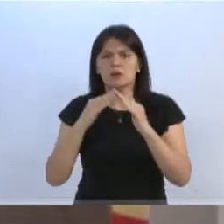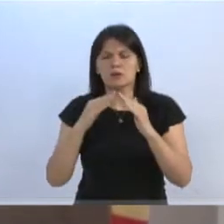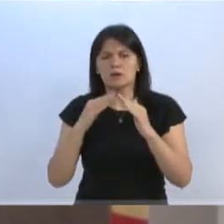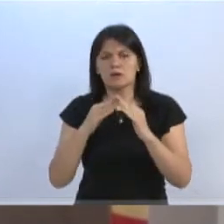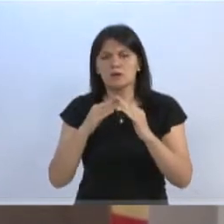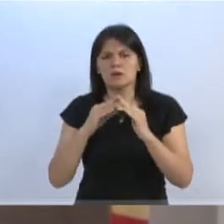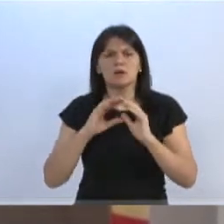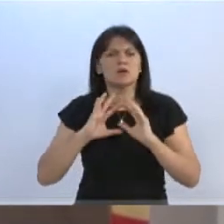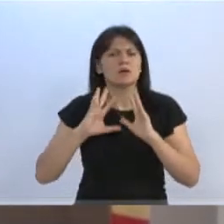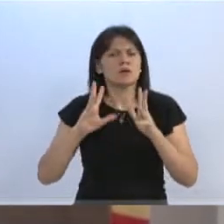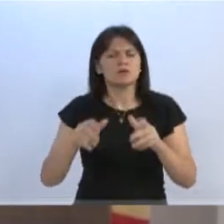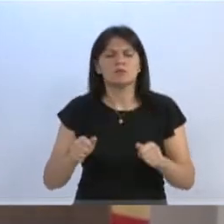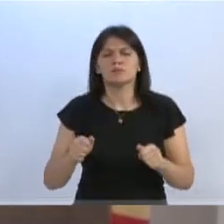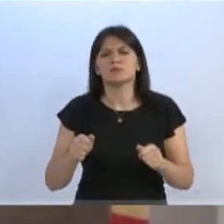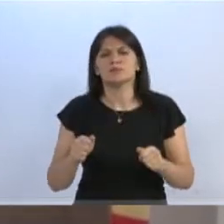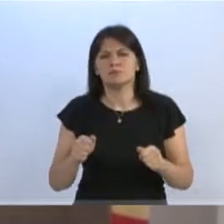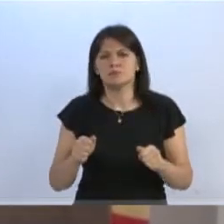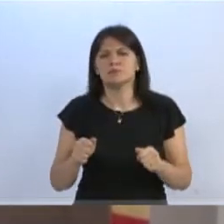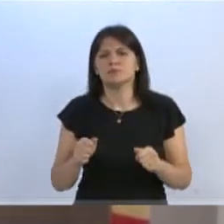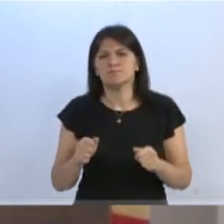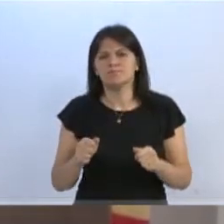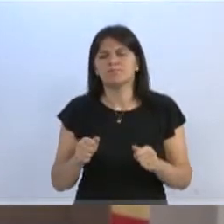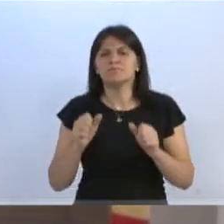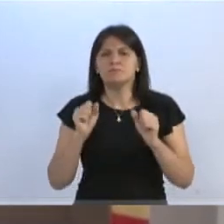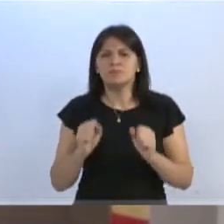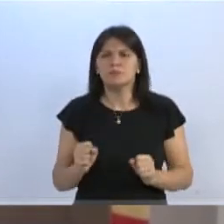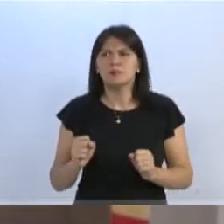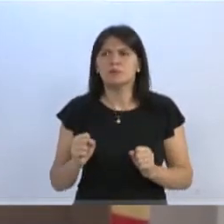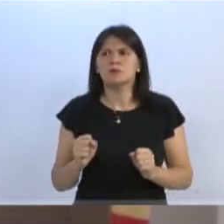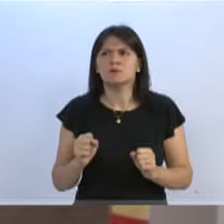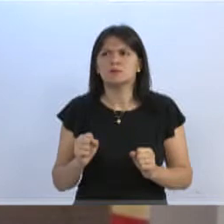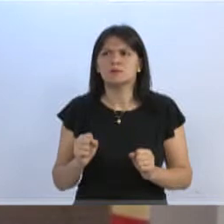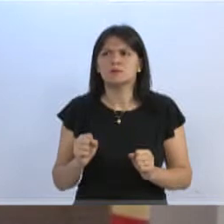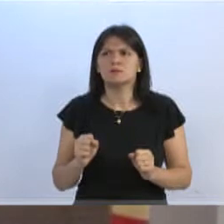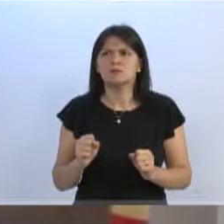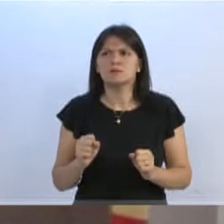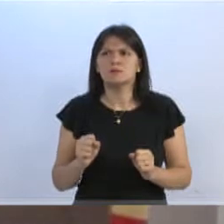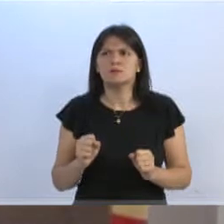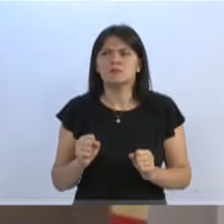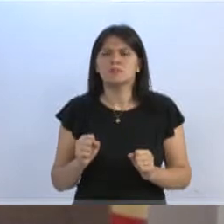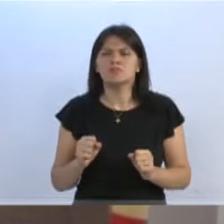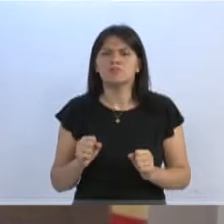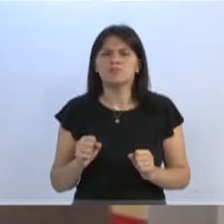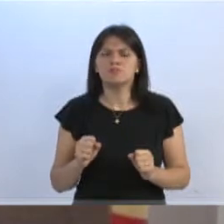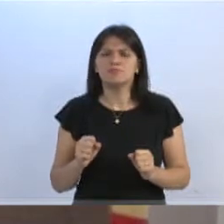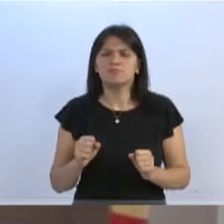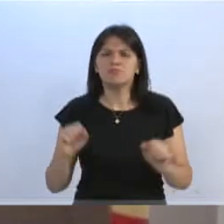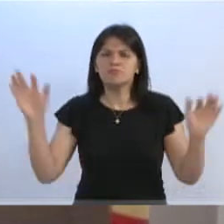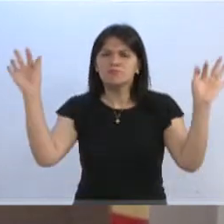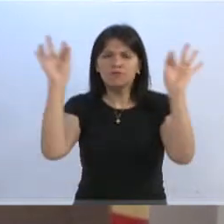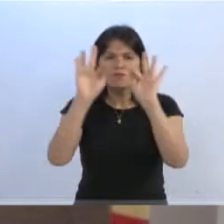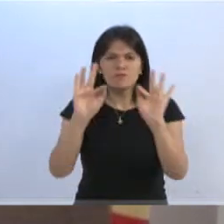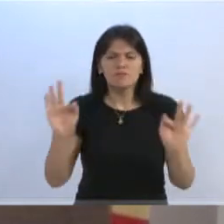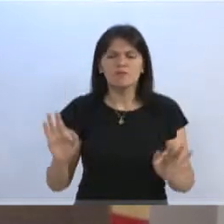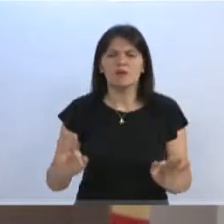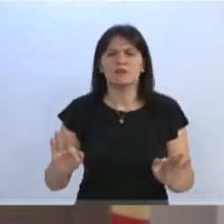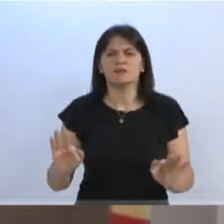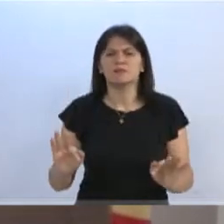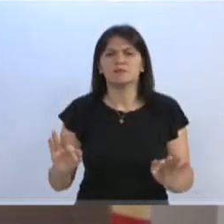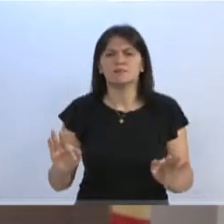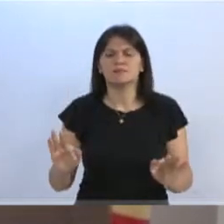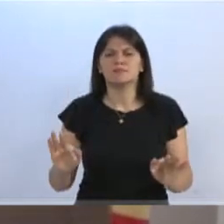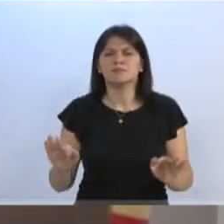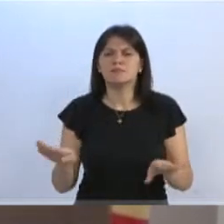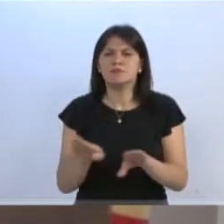a todos aqueles que possam ser alvo dos nossos desejos, uma feliz e